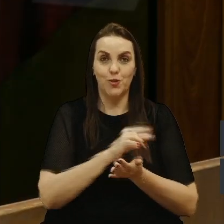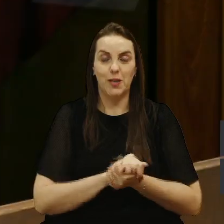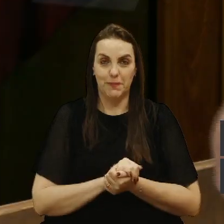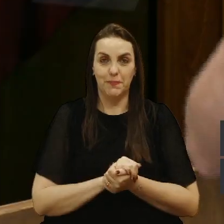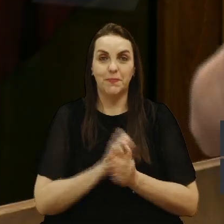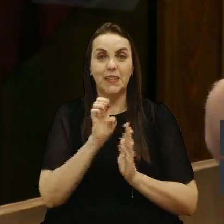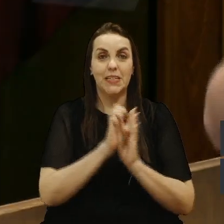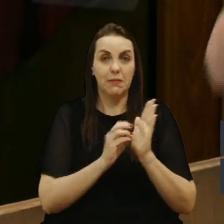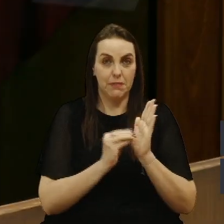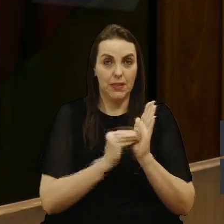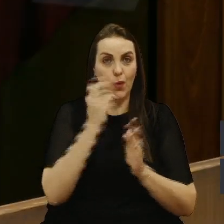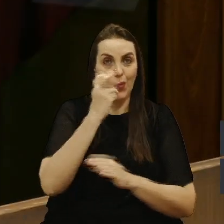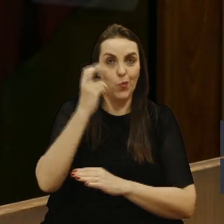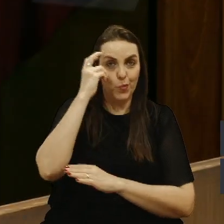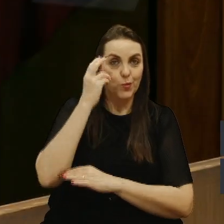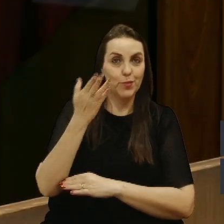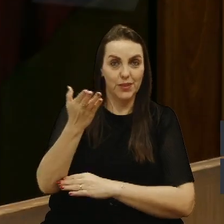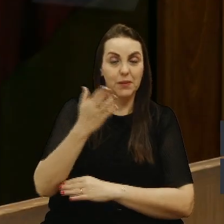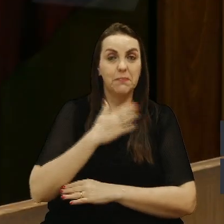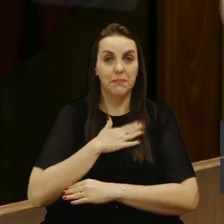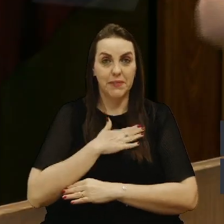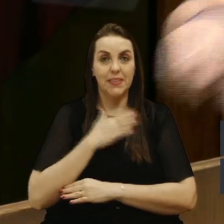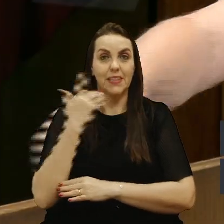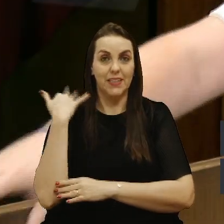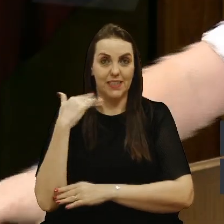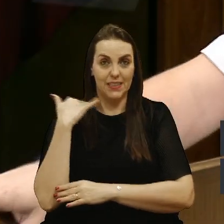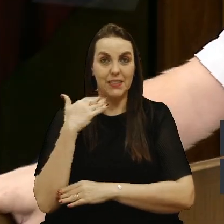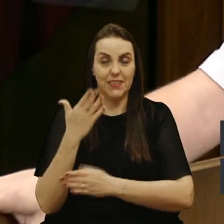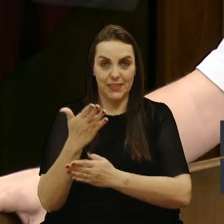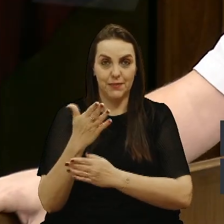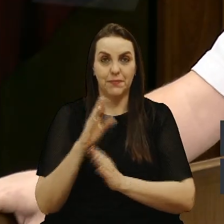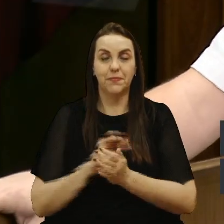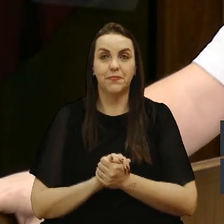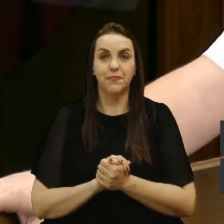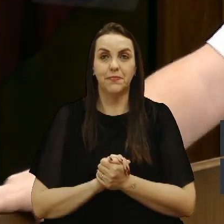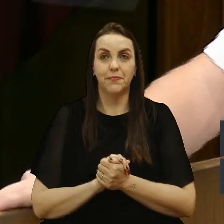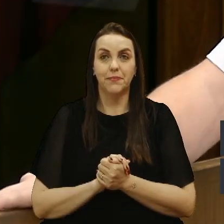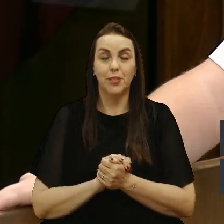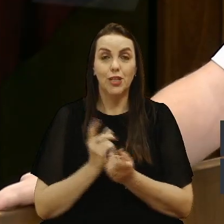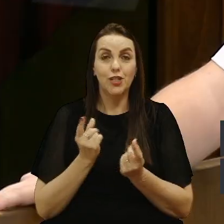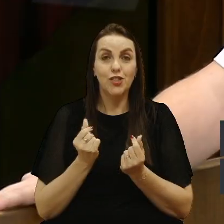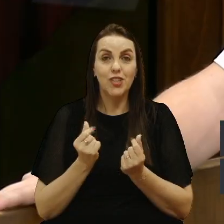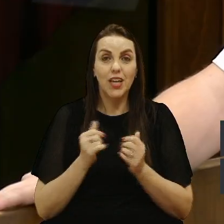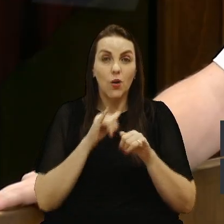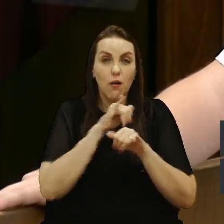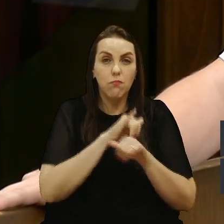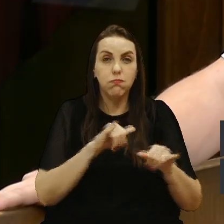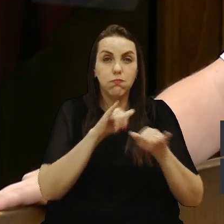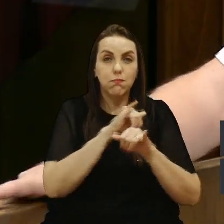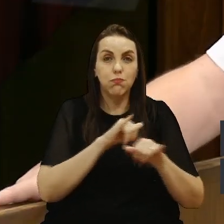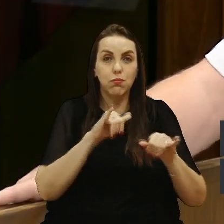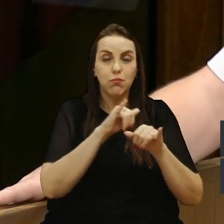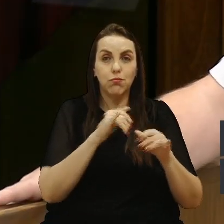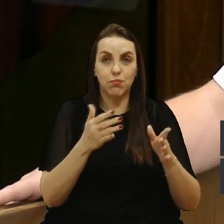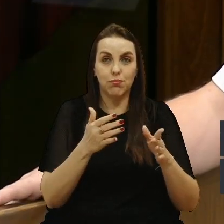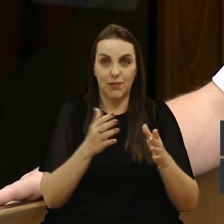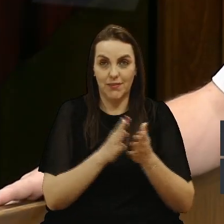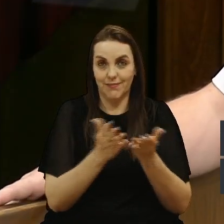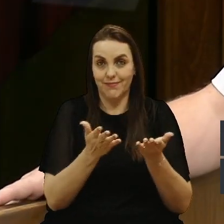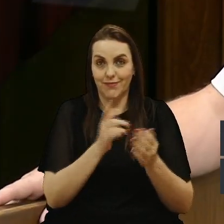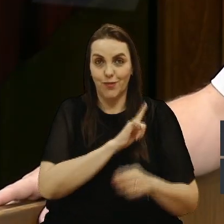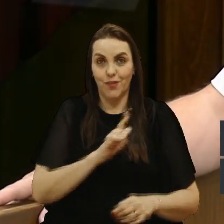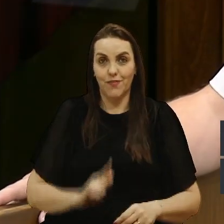Emenda da cultura, minha e da vereadora Andressa, que tiramos dinheiro da publicidade do governo para manter aberta